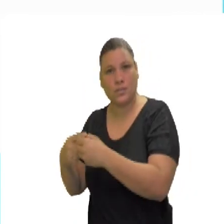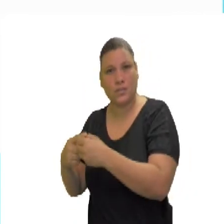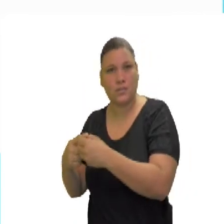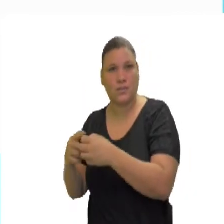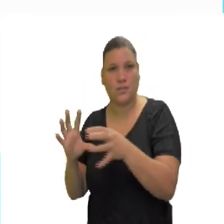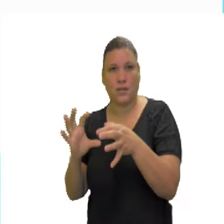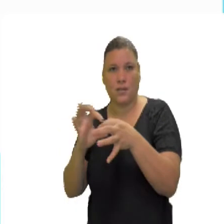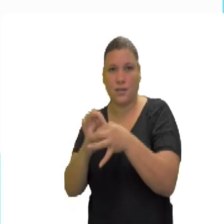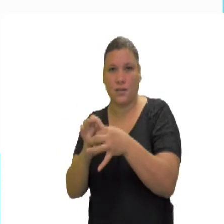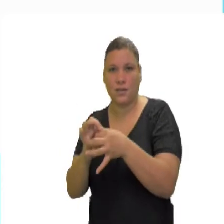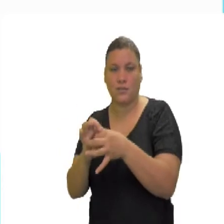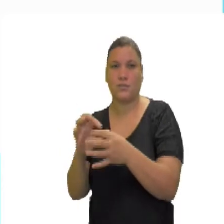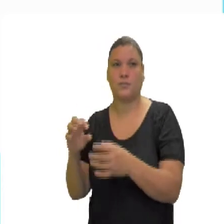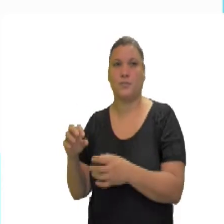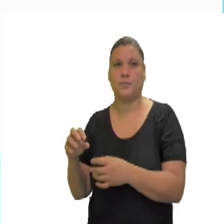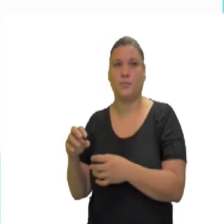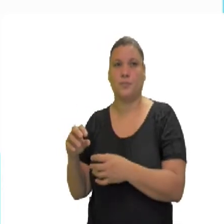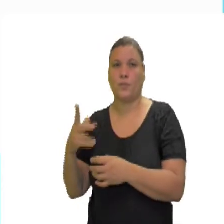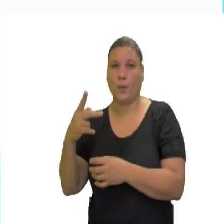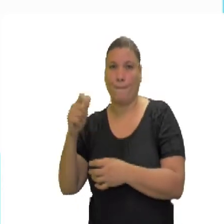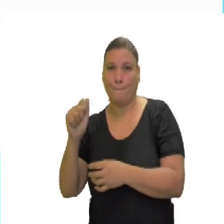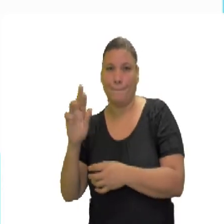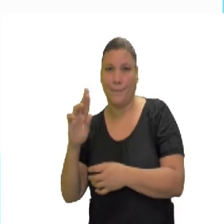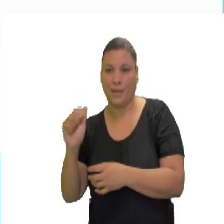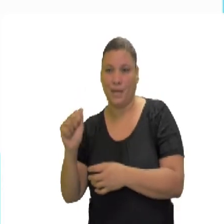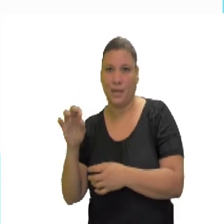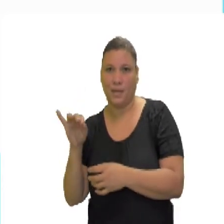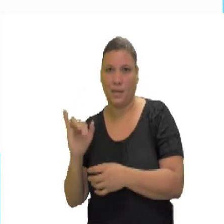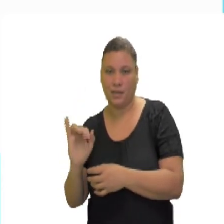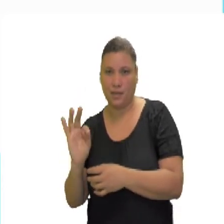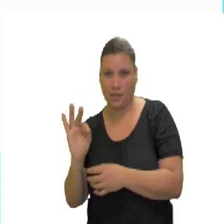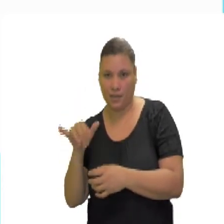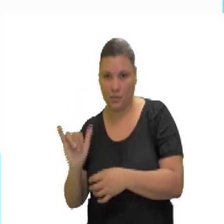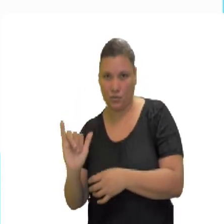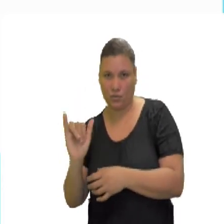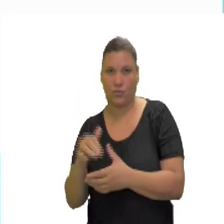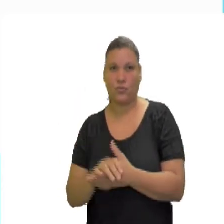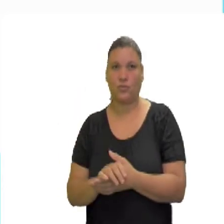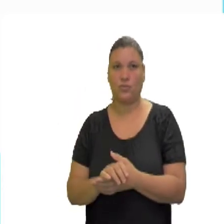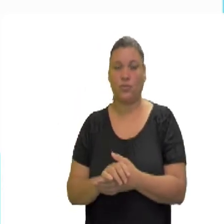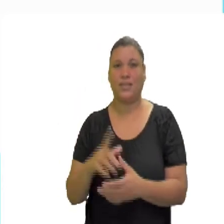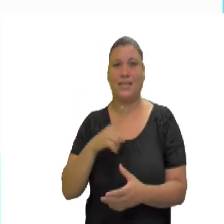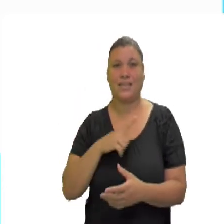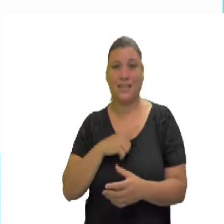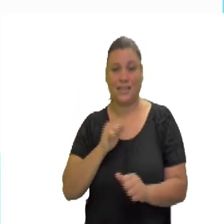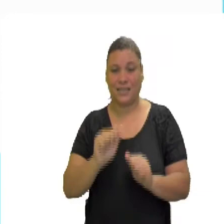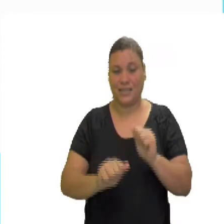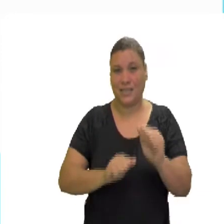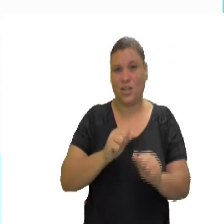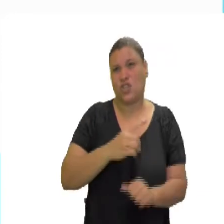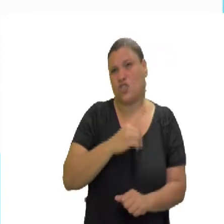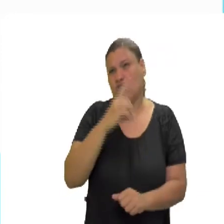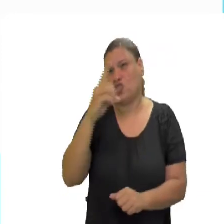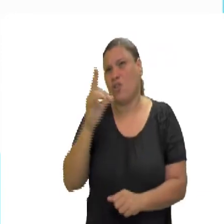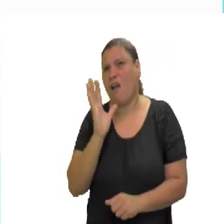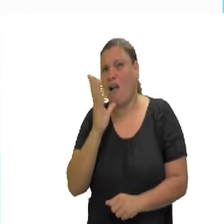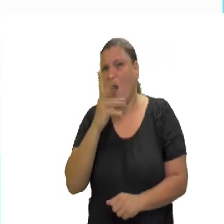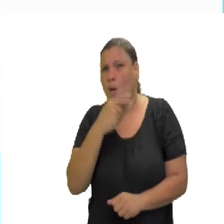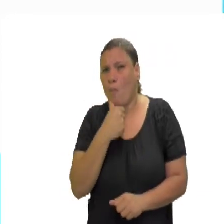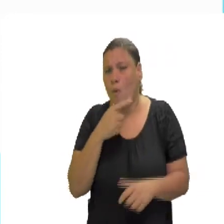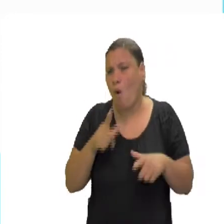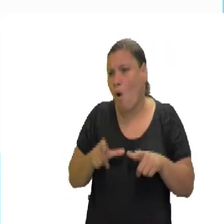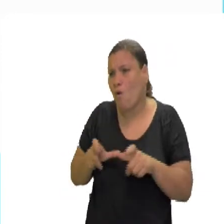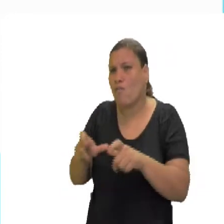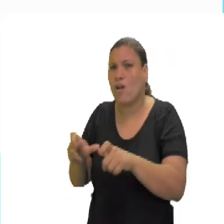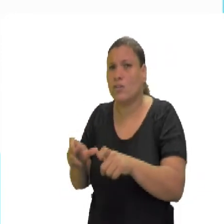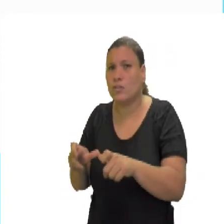dias a pé, 8 dias de carro e 24 dias a cavalo. Então isso aqui é uma referência para vocês